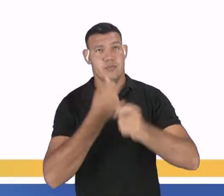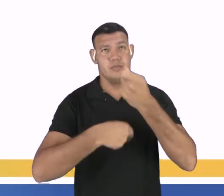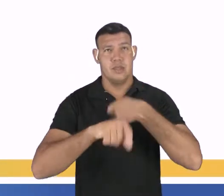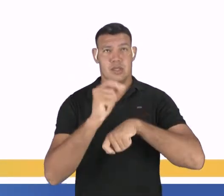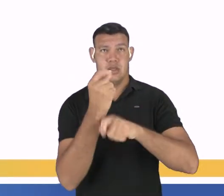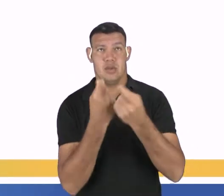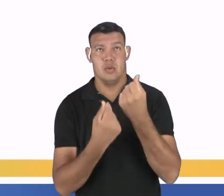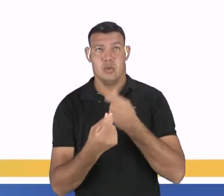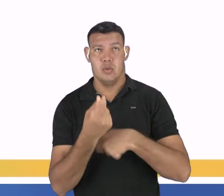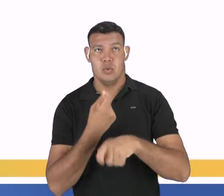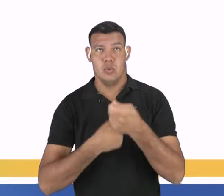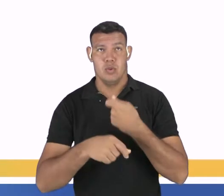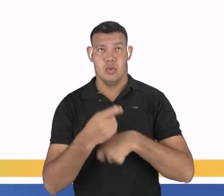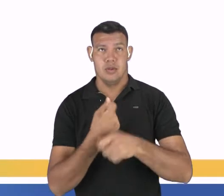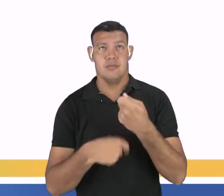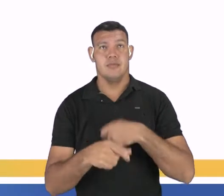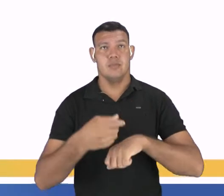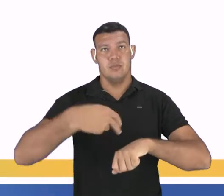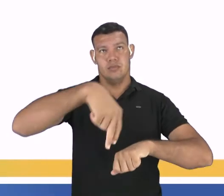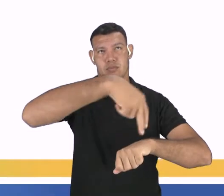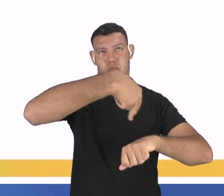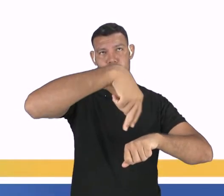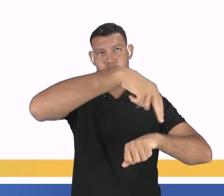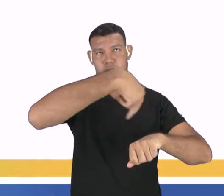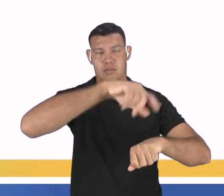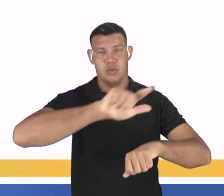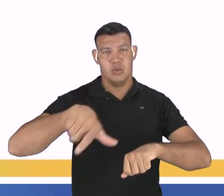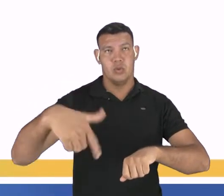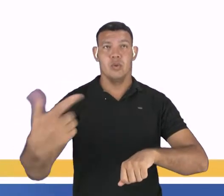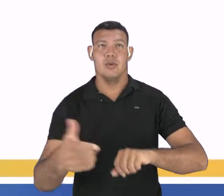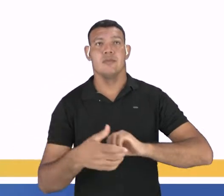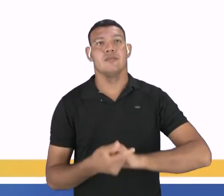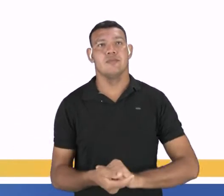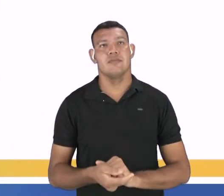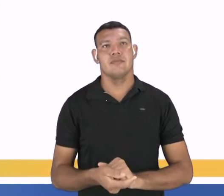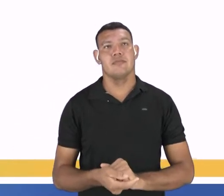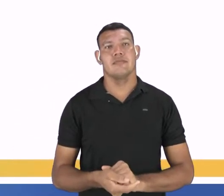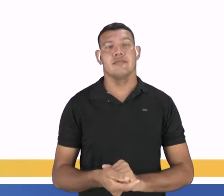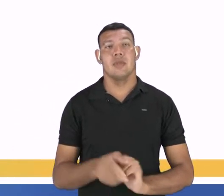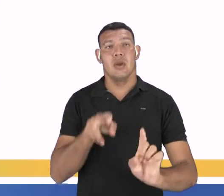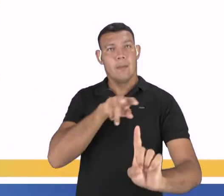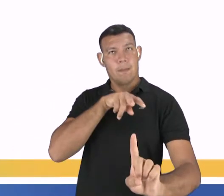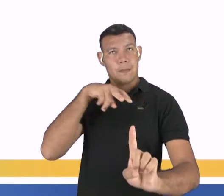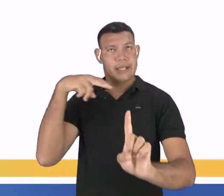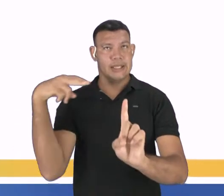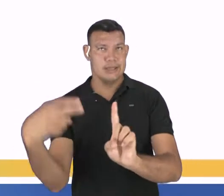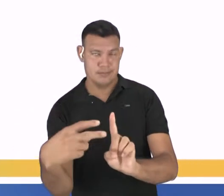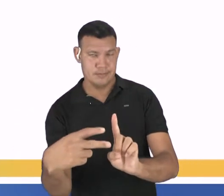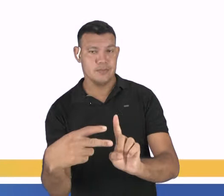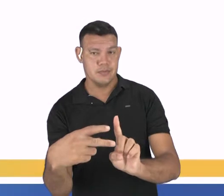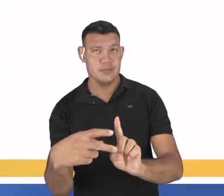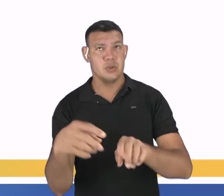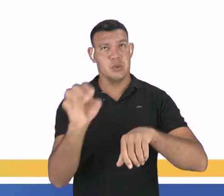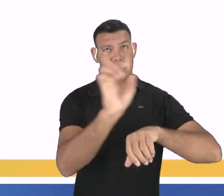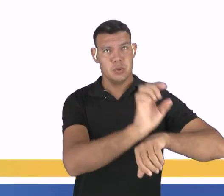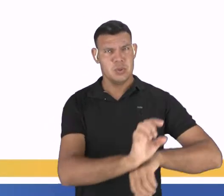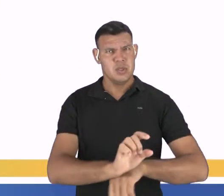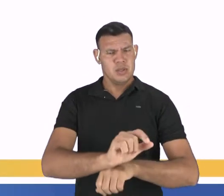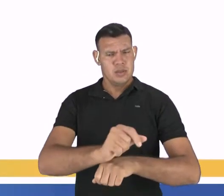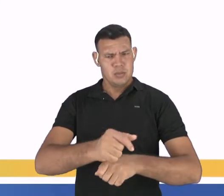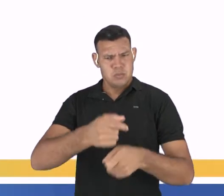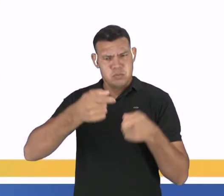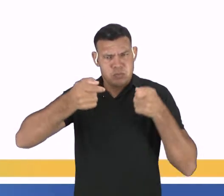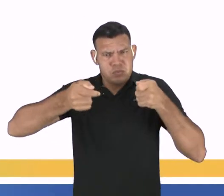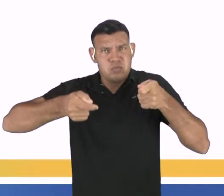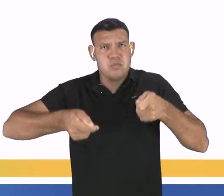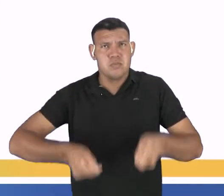Nessa perspectiva, estados poderosos procuram ampliar e manter seu controle ou influência sobre